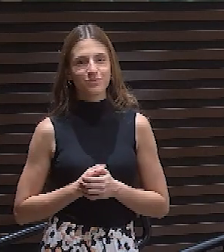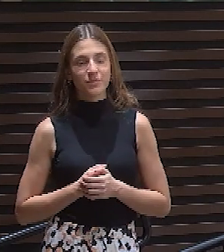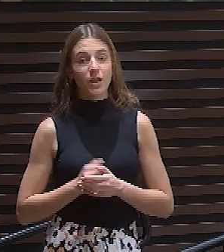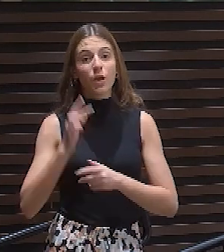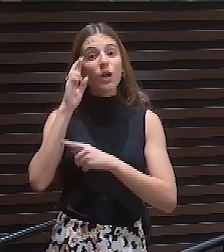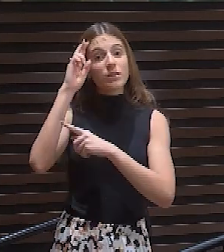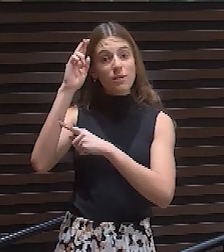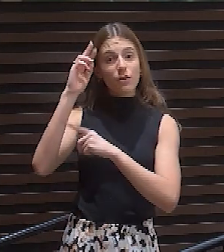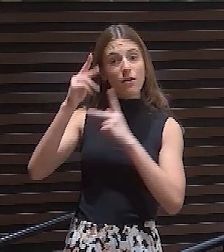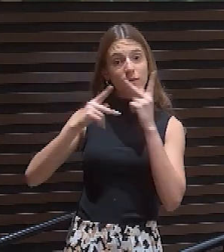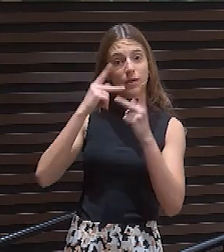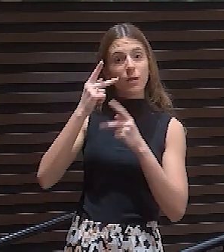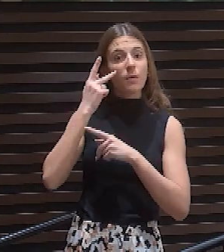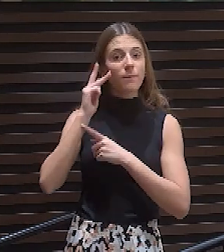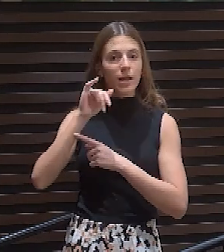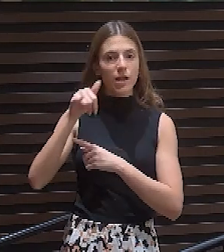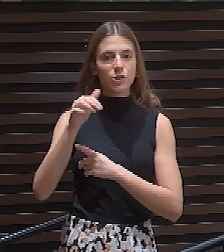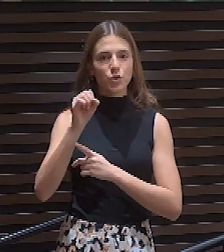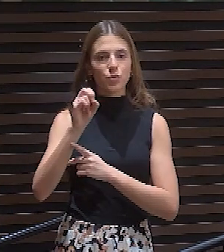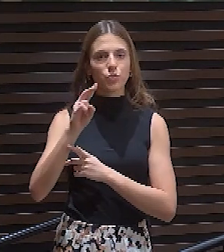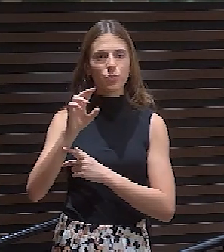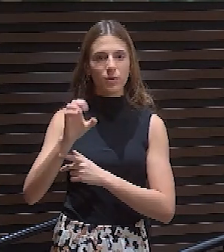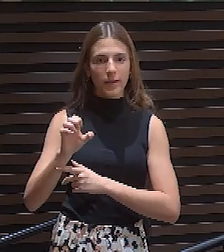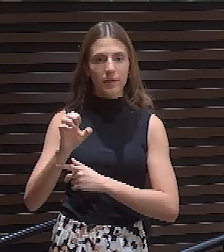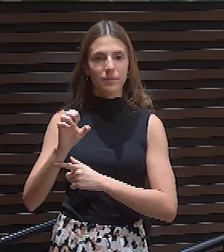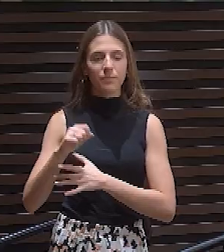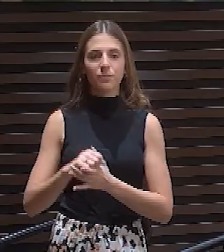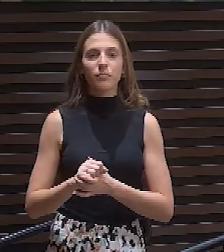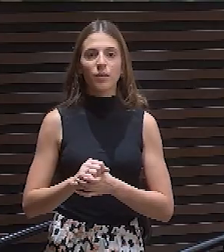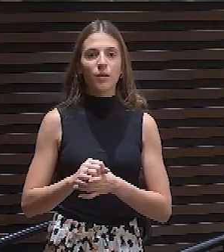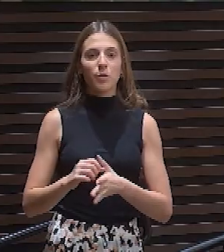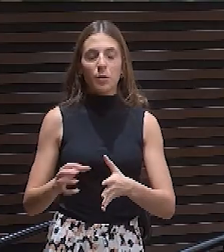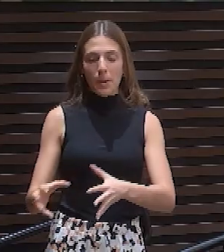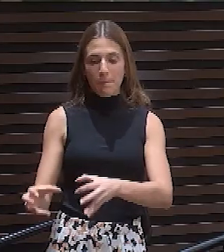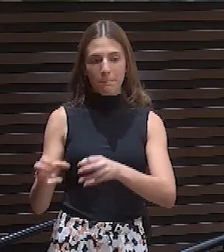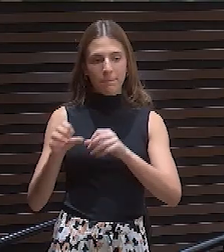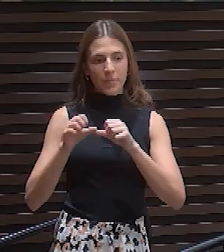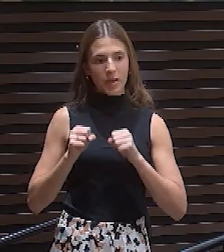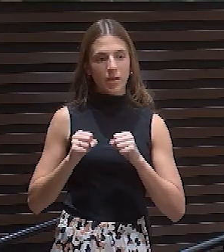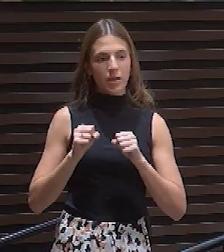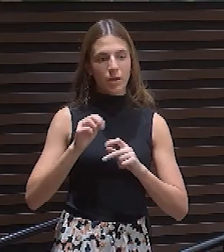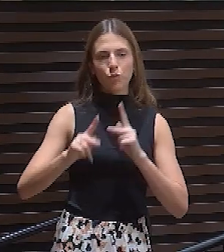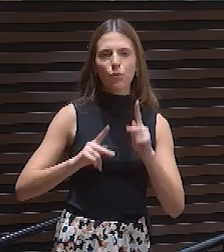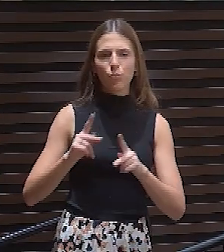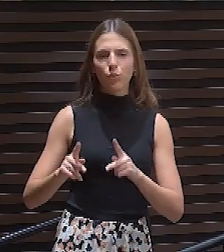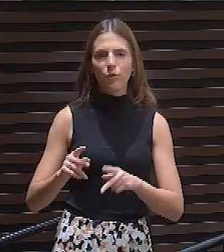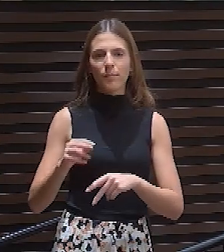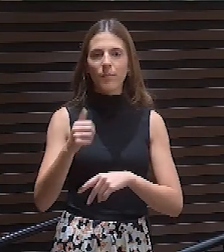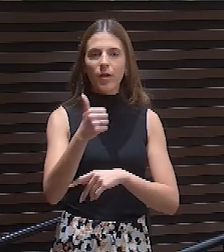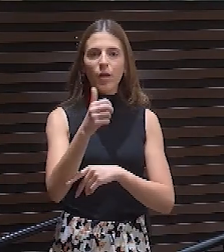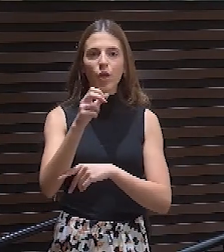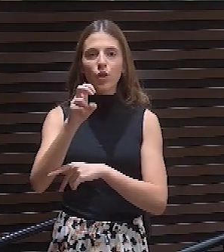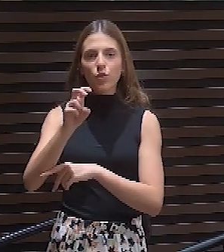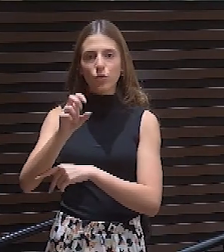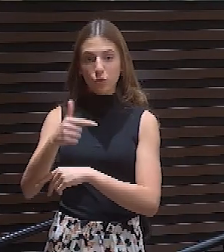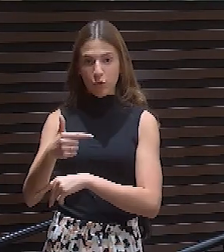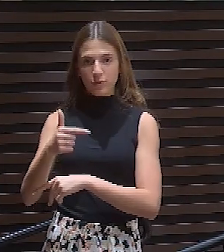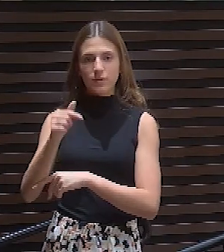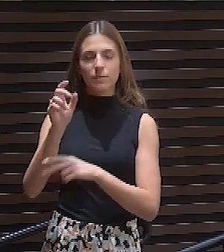falou o Senhor a Josué dizendo: tomai do povo 12 homens, um de cada